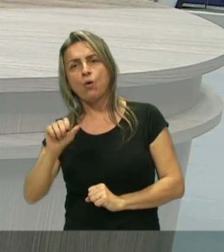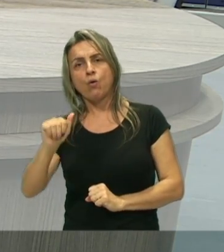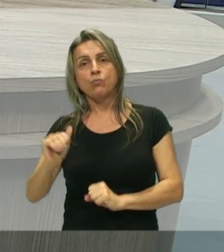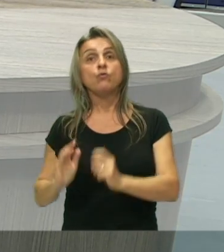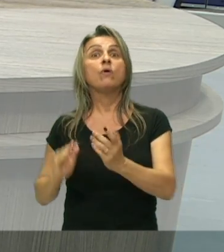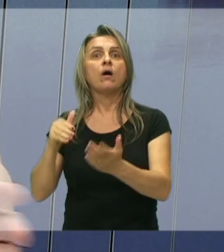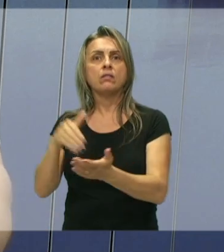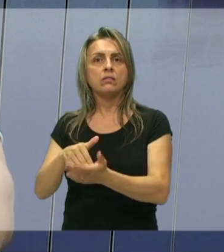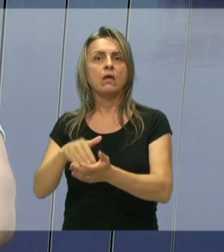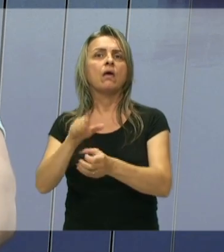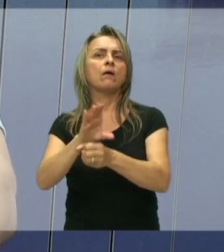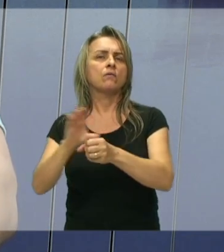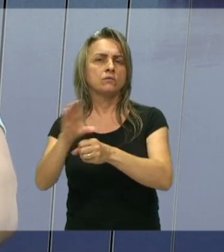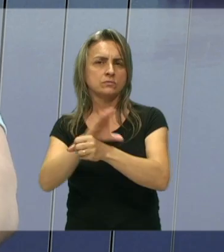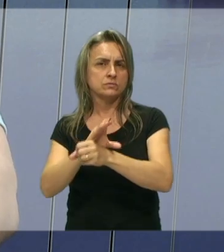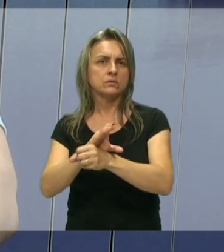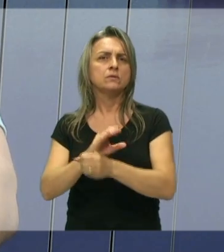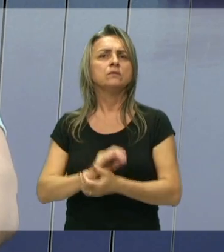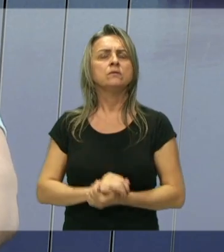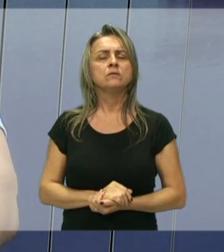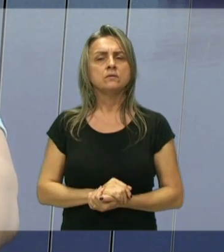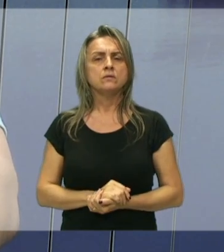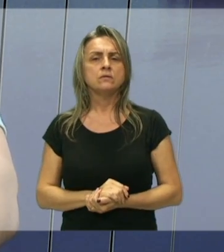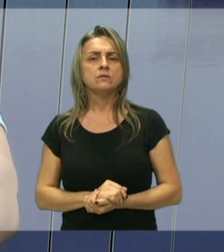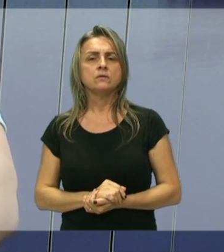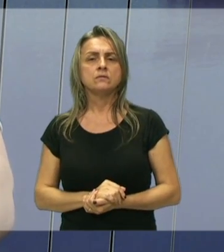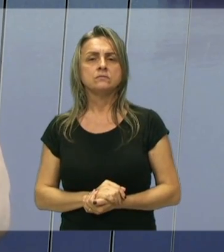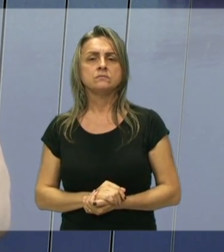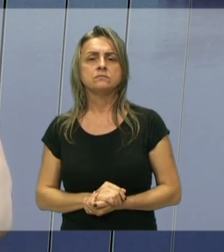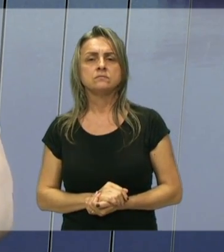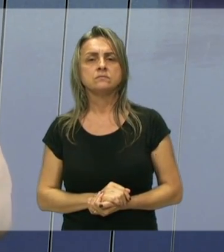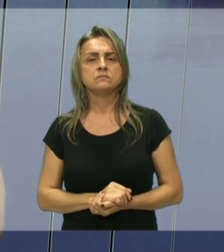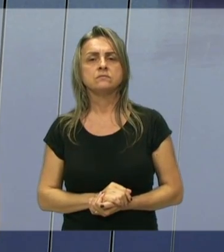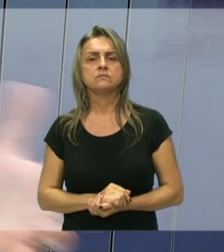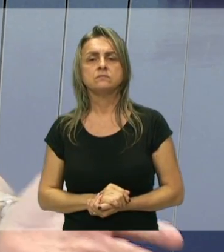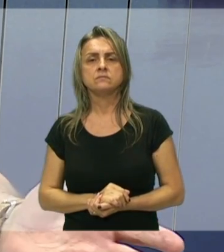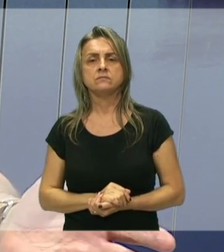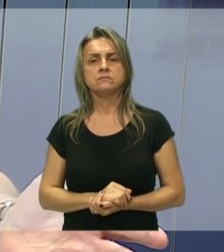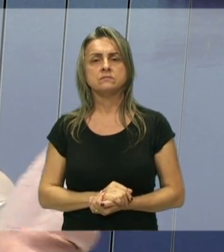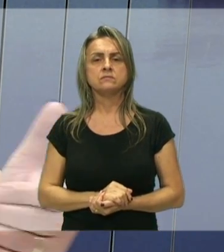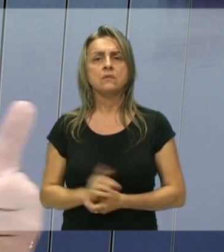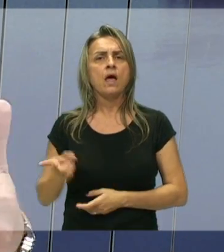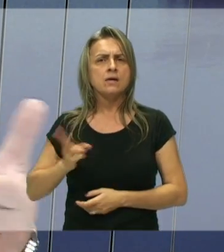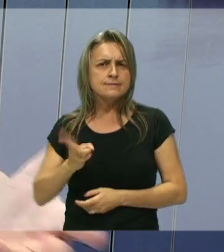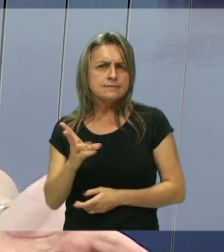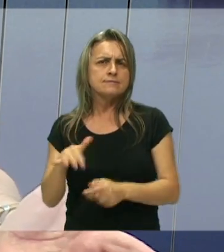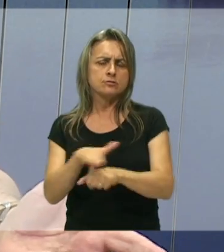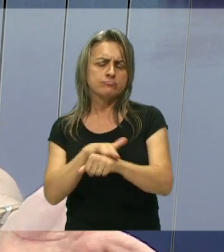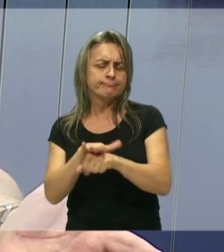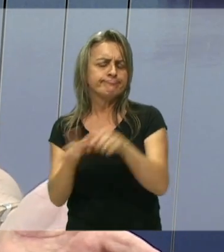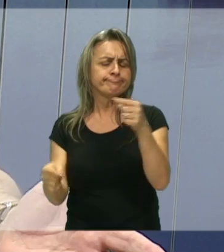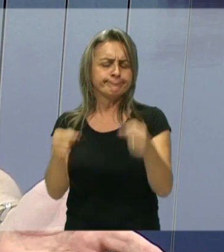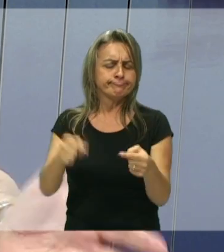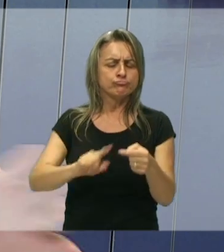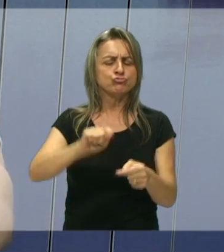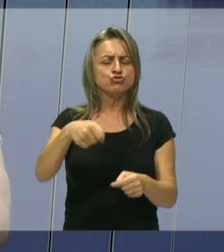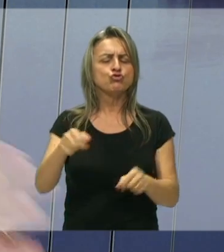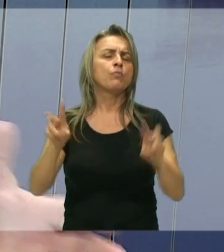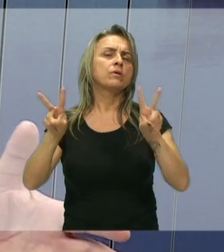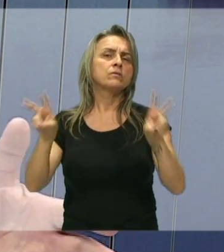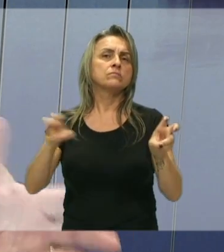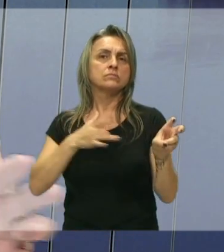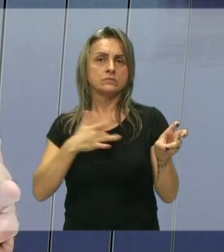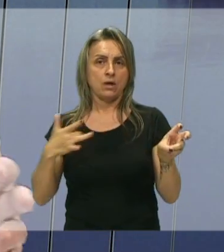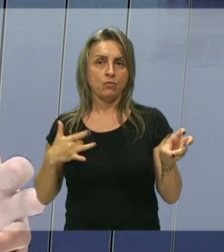discutimos os problemas de saúde, a gente sempre tenta levantar, sob o ponto de vista daquele grupo que está nos atendendo, quais são as prioridades.